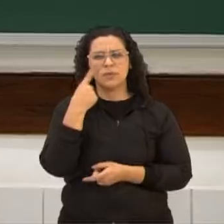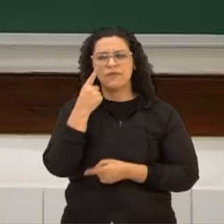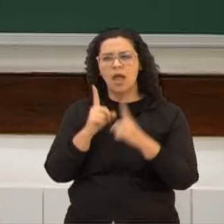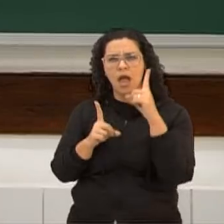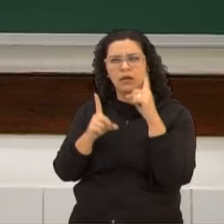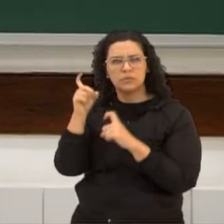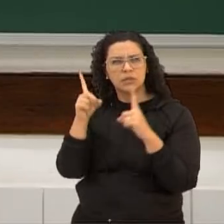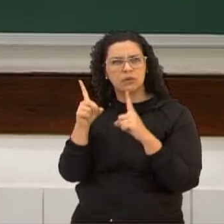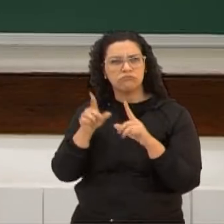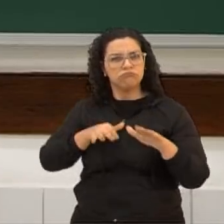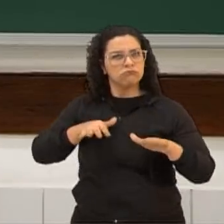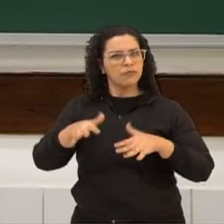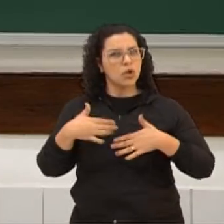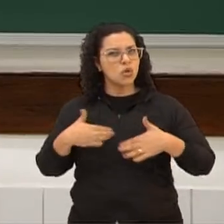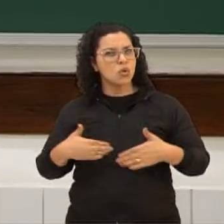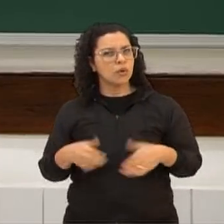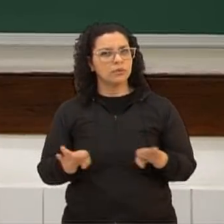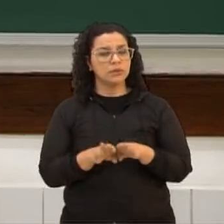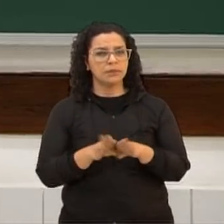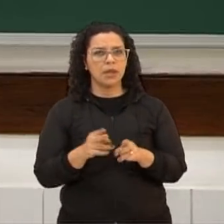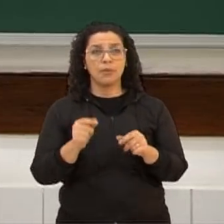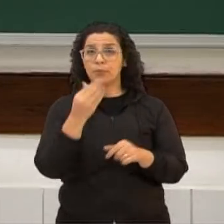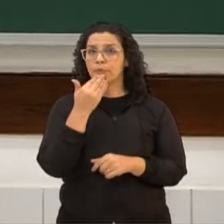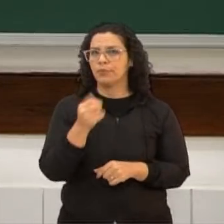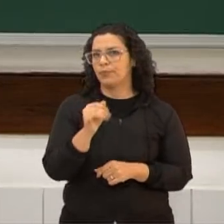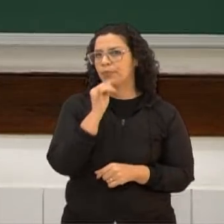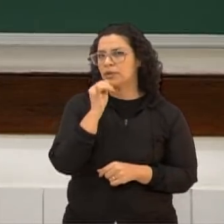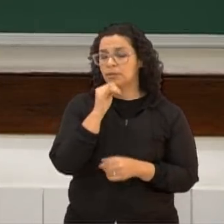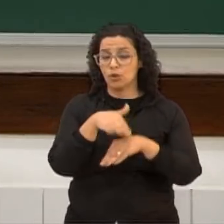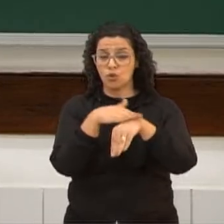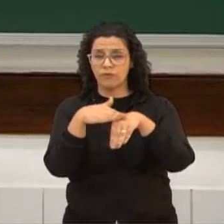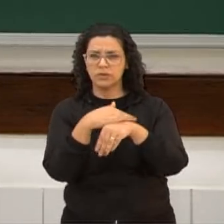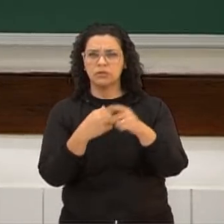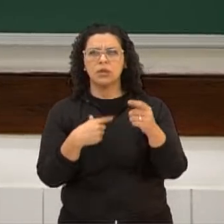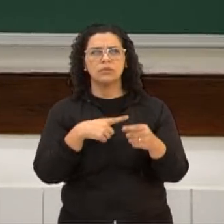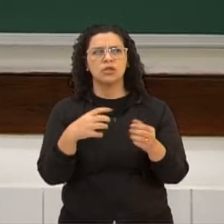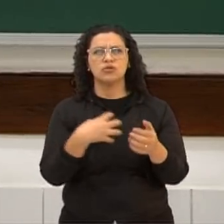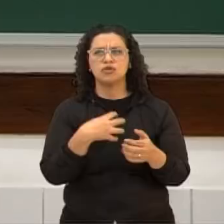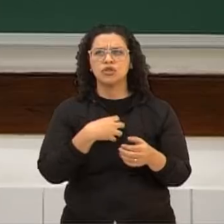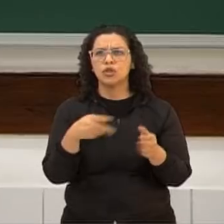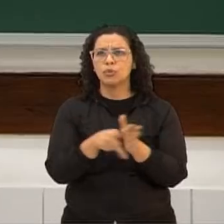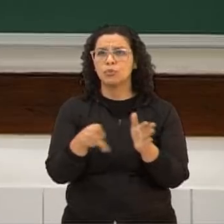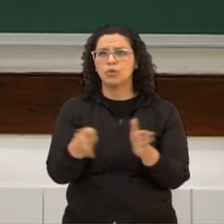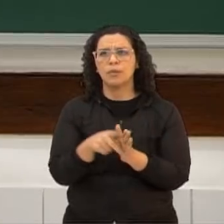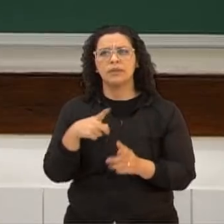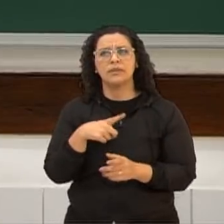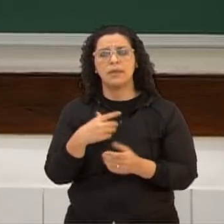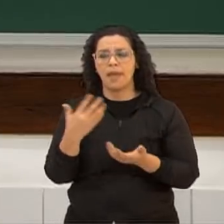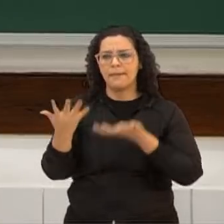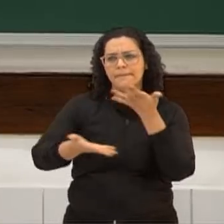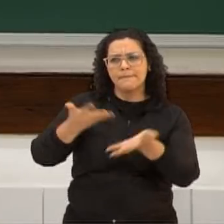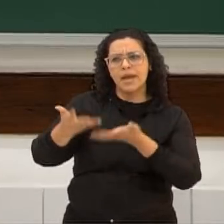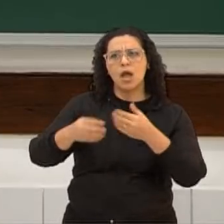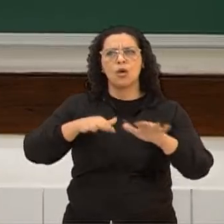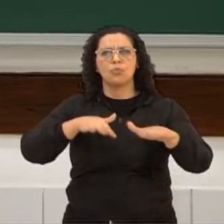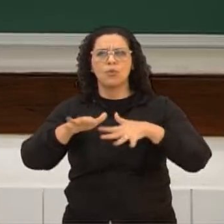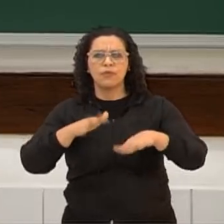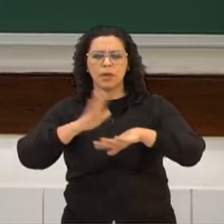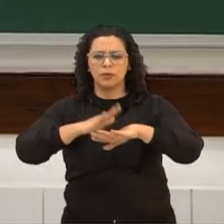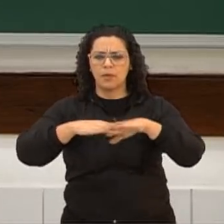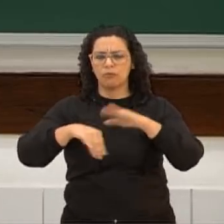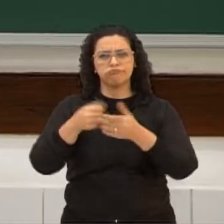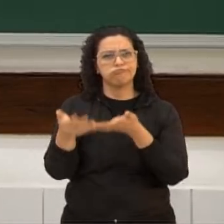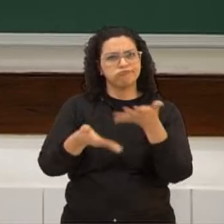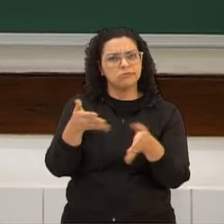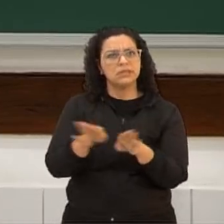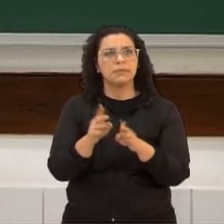as expressões. Por exemplo, eu estou conversando aqui com vocês, mas eu estou expressando, eu estou usando minhas gesticulações com as mãos,